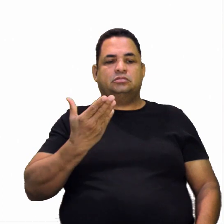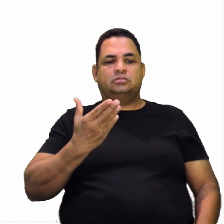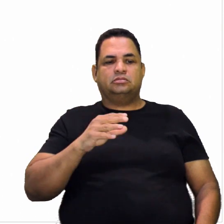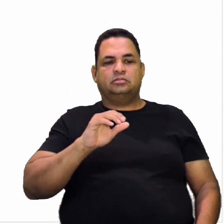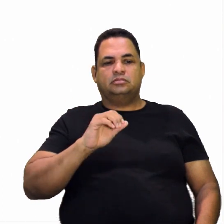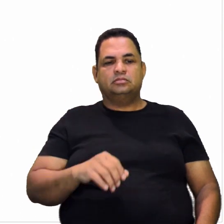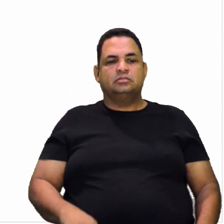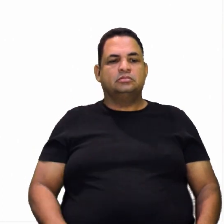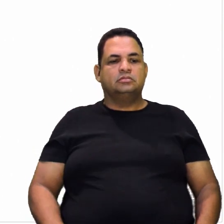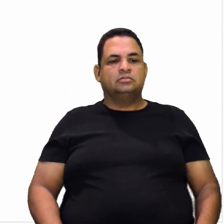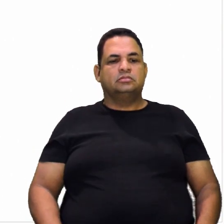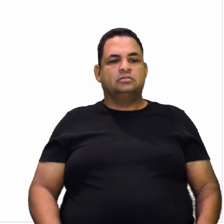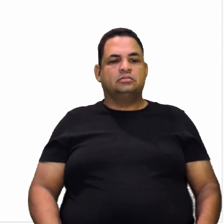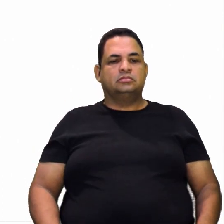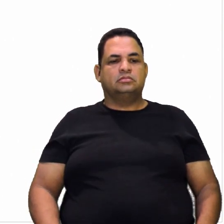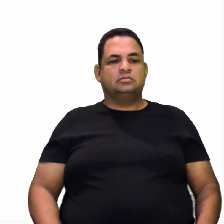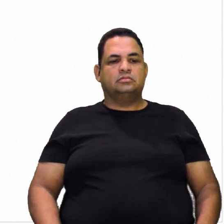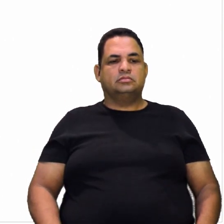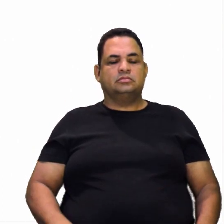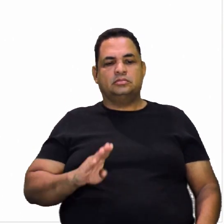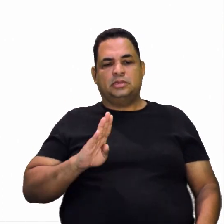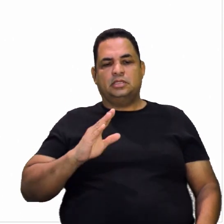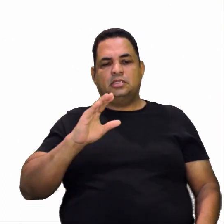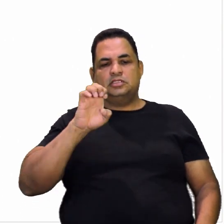da cultura espartana.